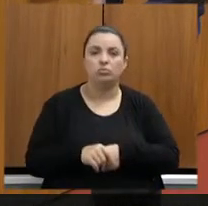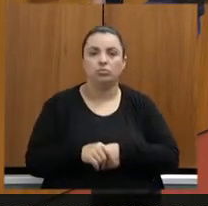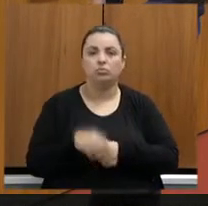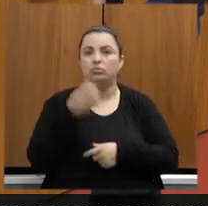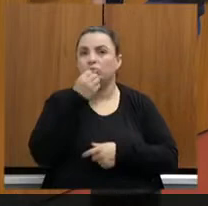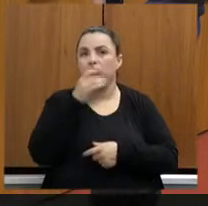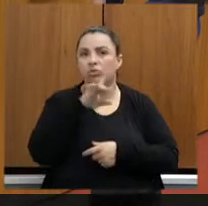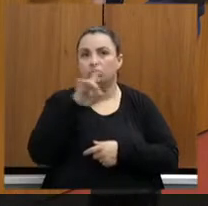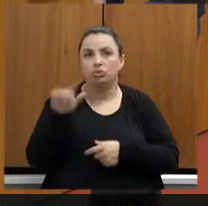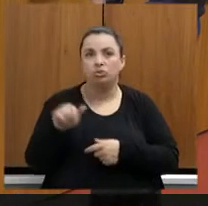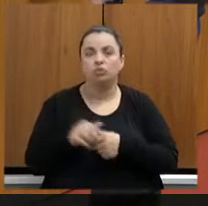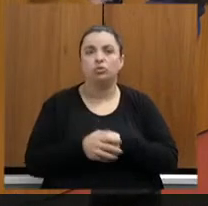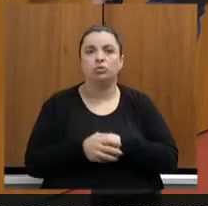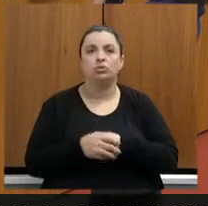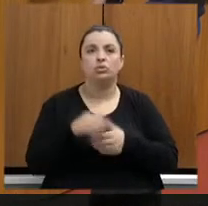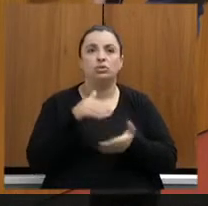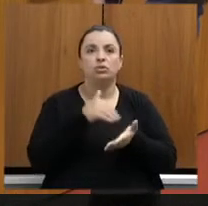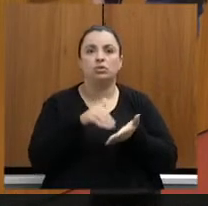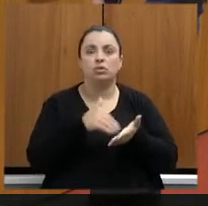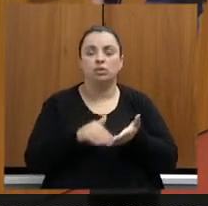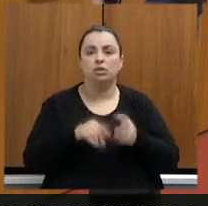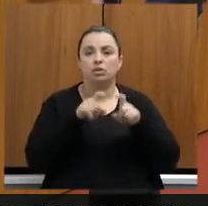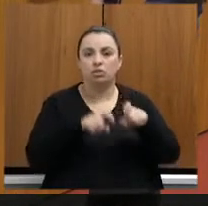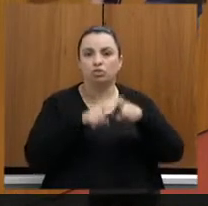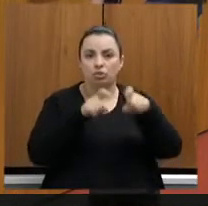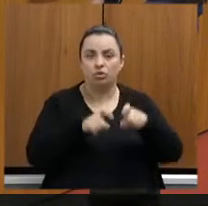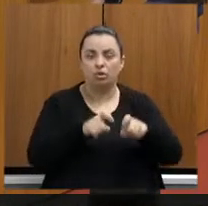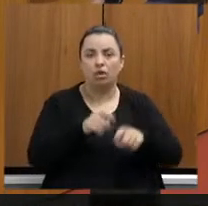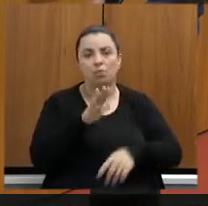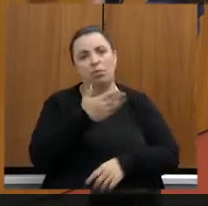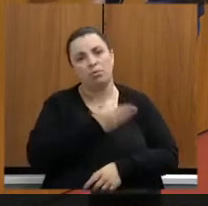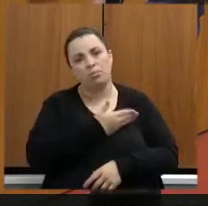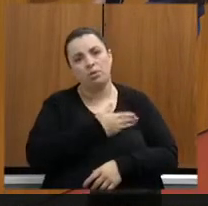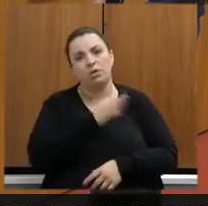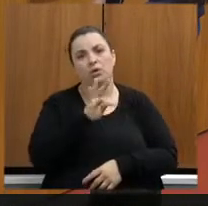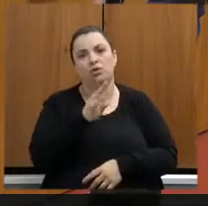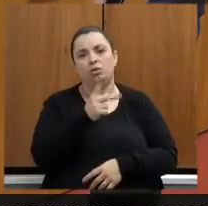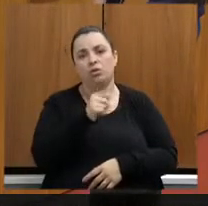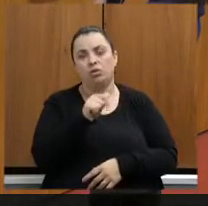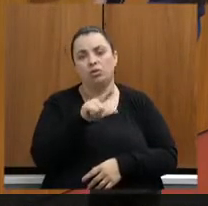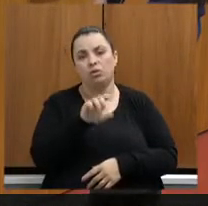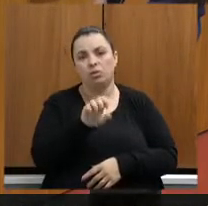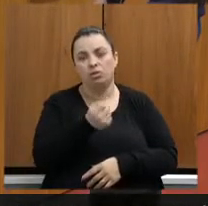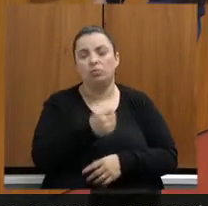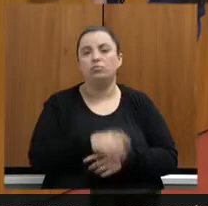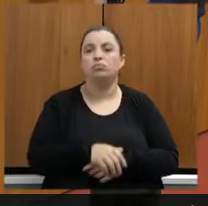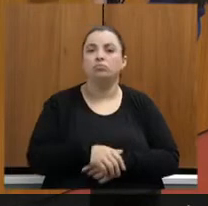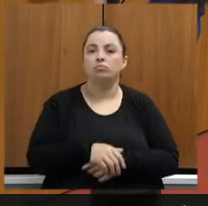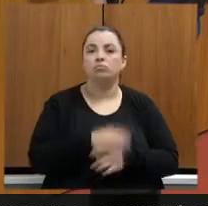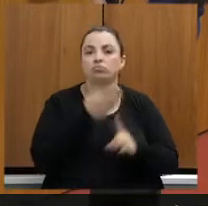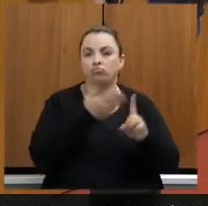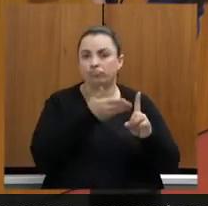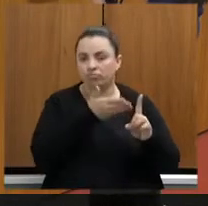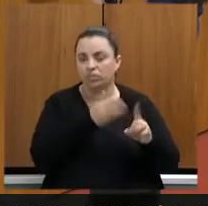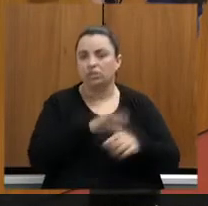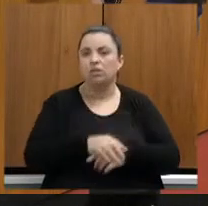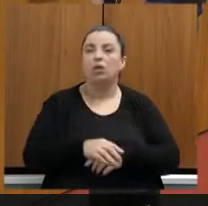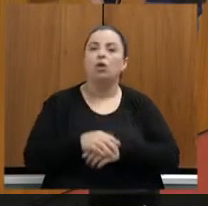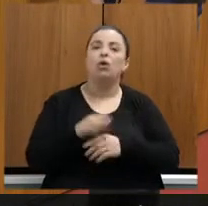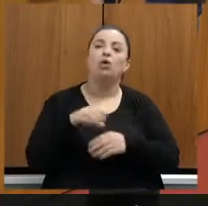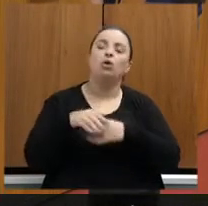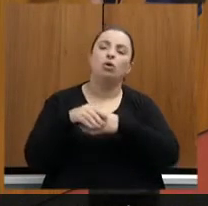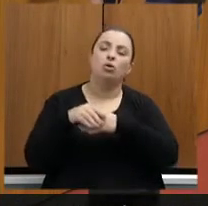secretaria de agricultura meu amigo Thales cumprimentar os presidentes das